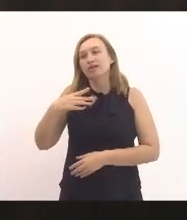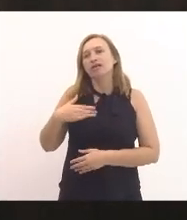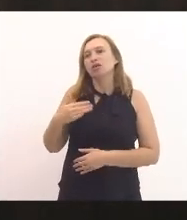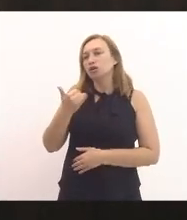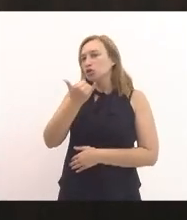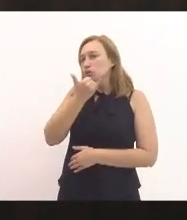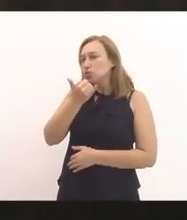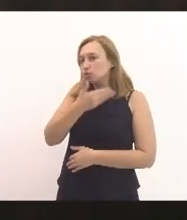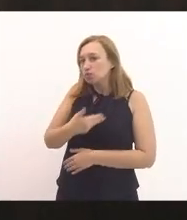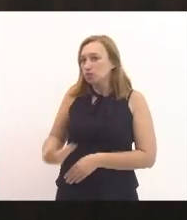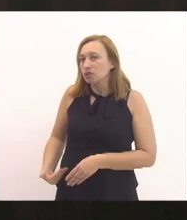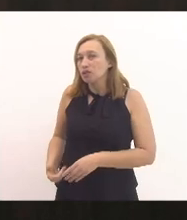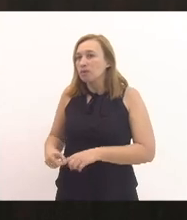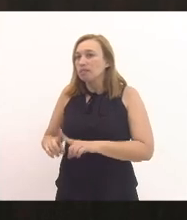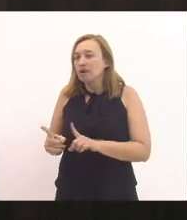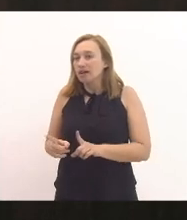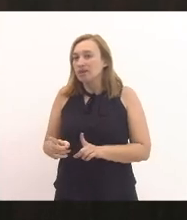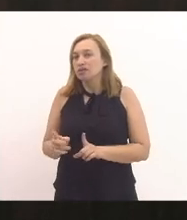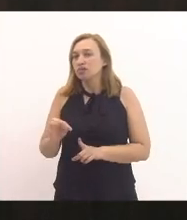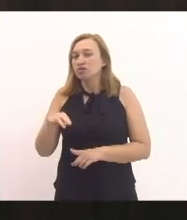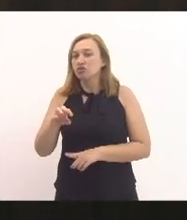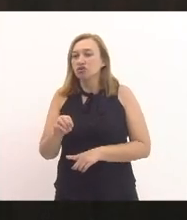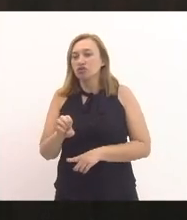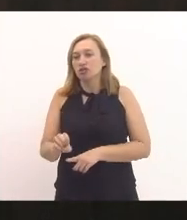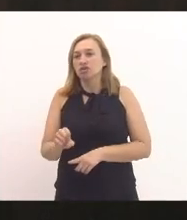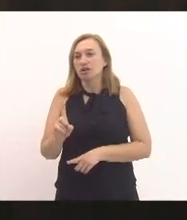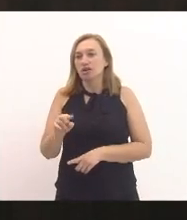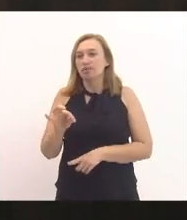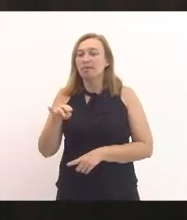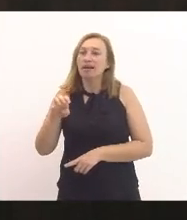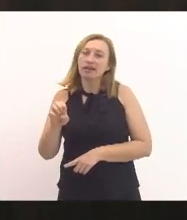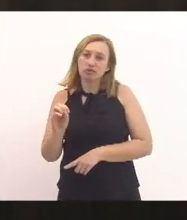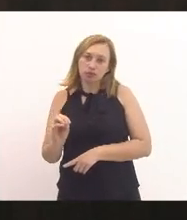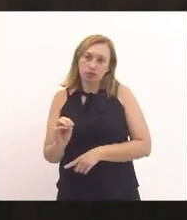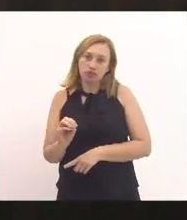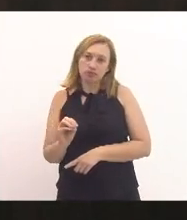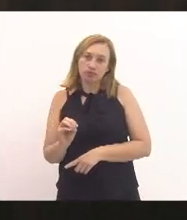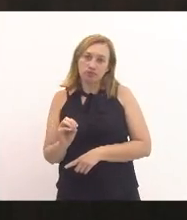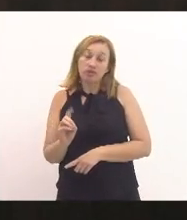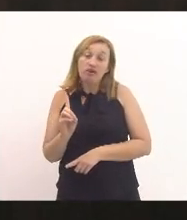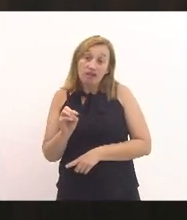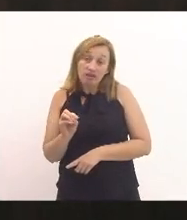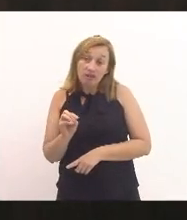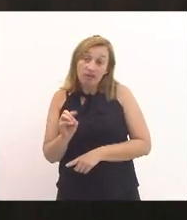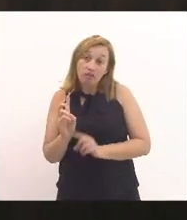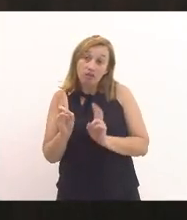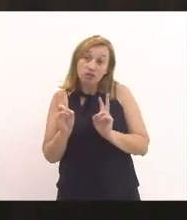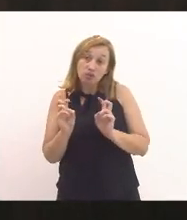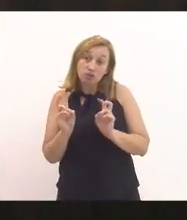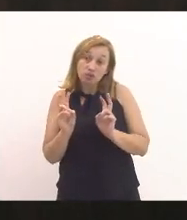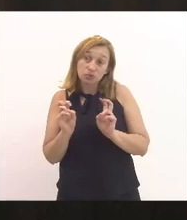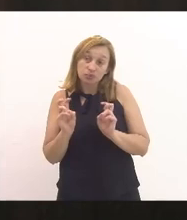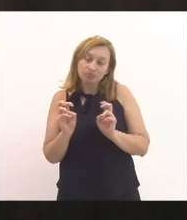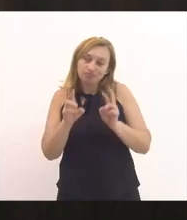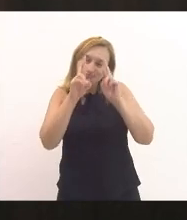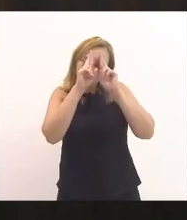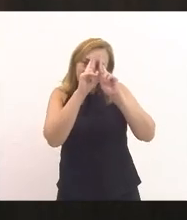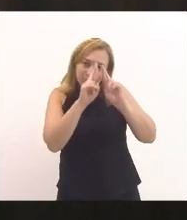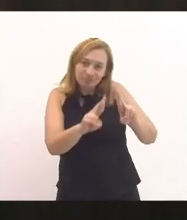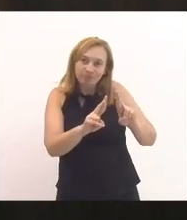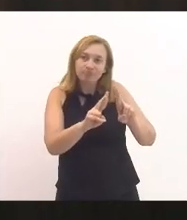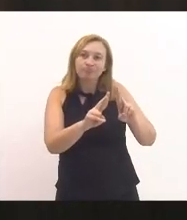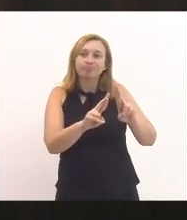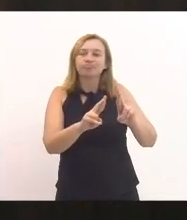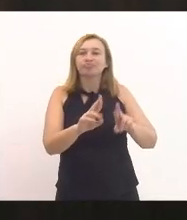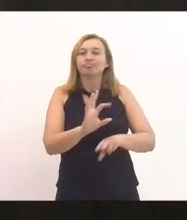desculpe Governador mas o tíquete emblemático o tíquete uma questão de respeito